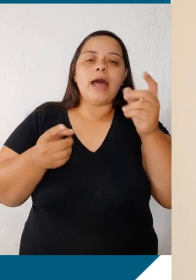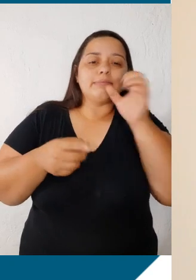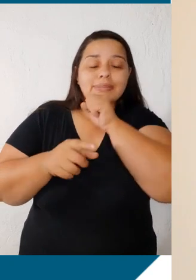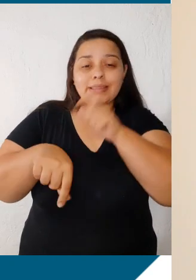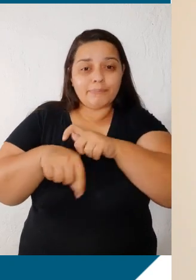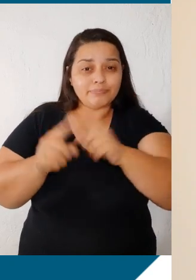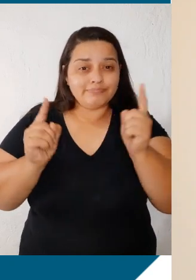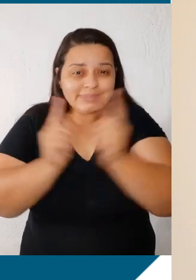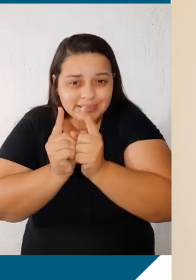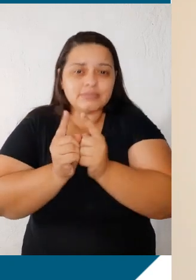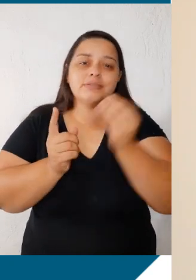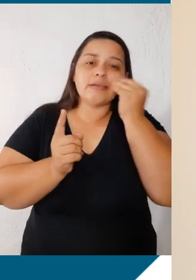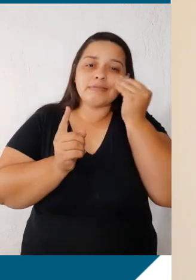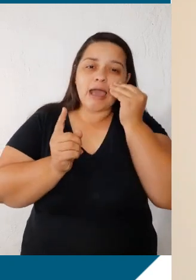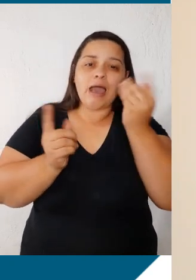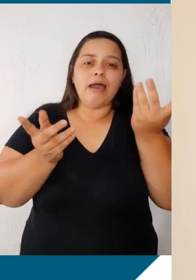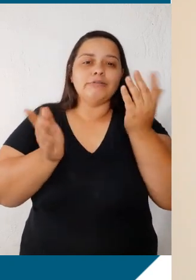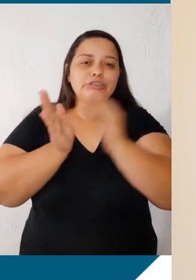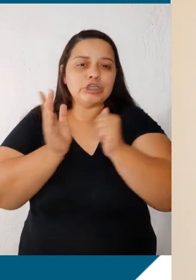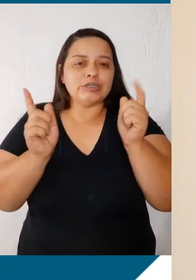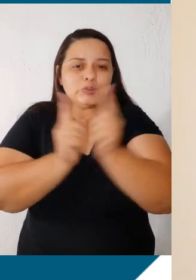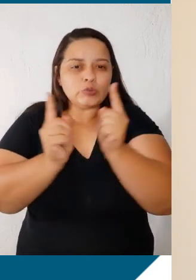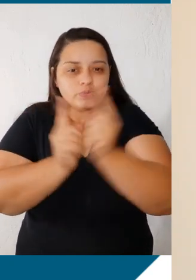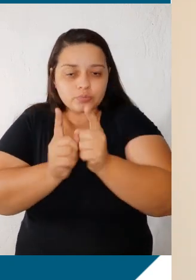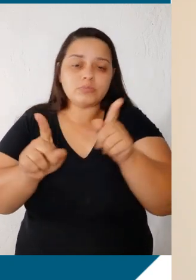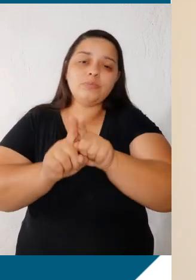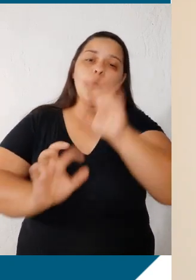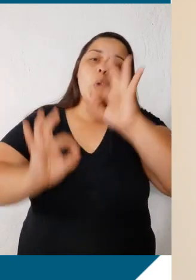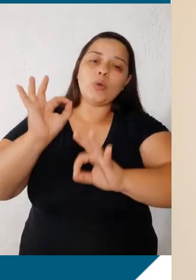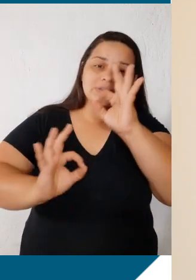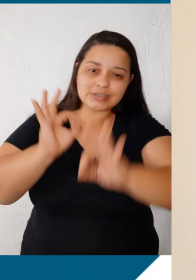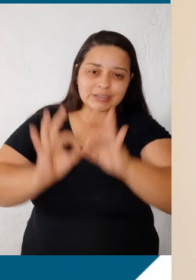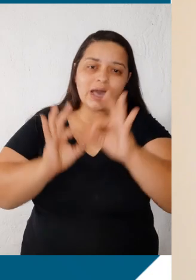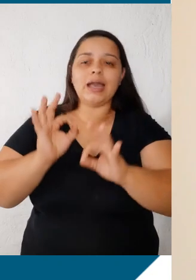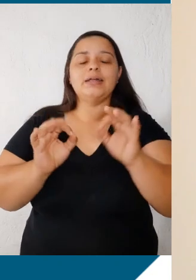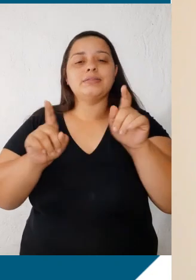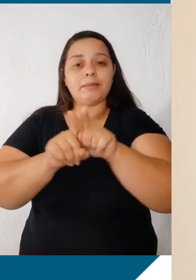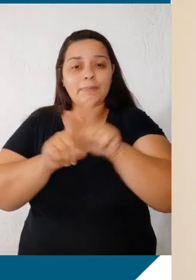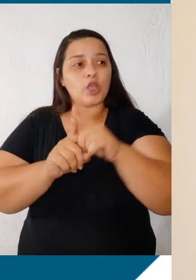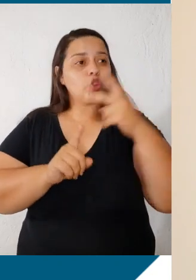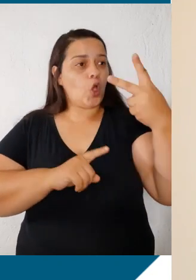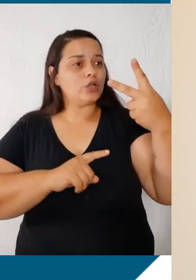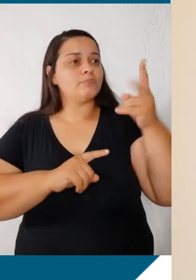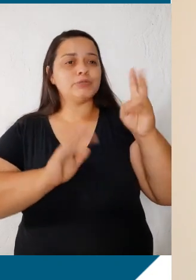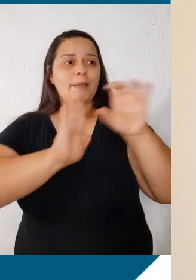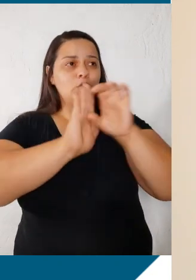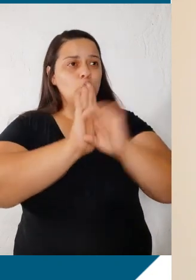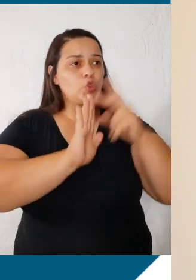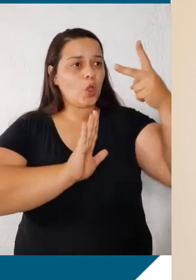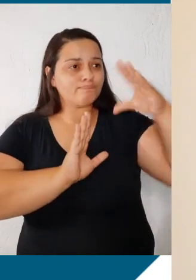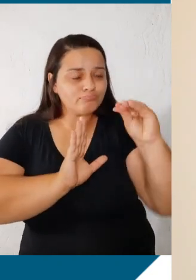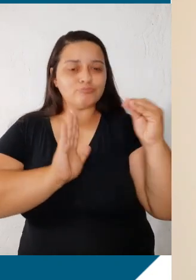capítulo do material escrito em uma videoaula só, reorganizar algumas informações. Mas saiba que o nosso